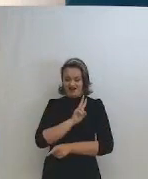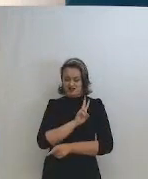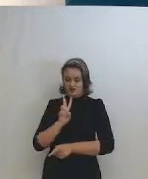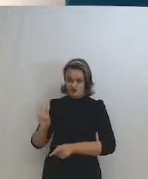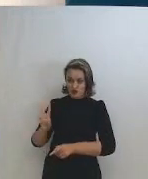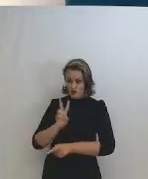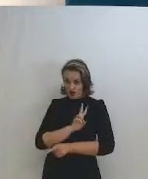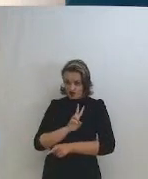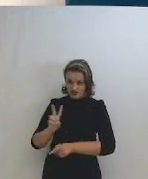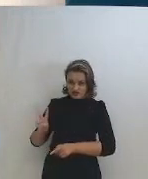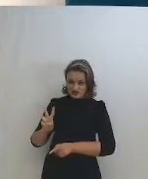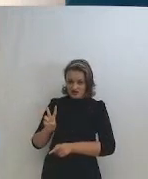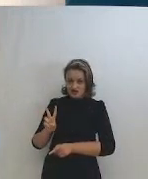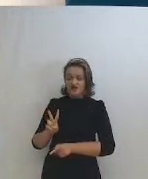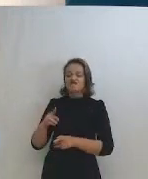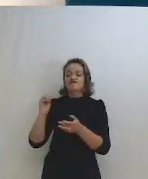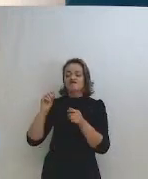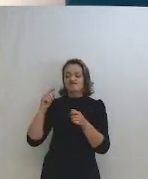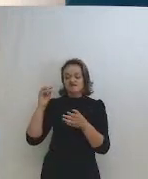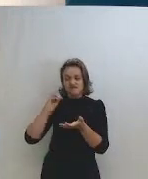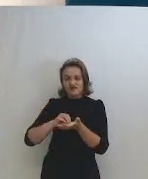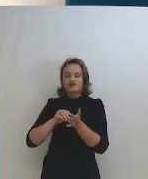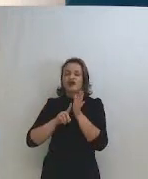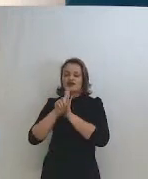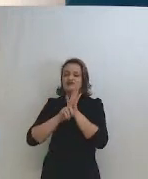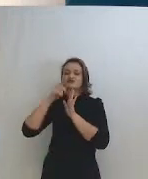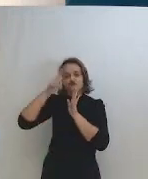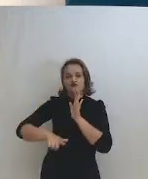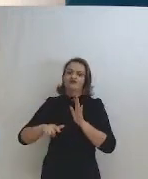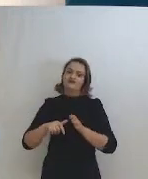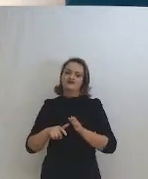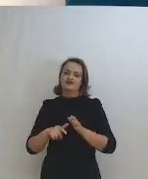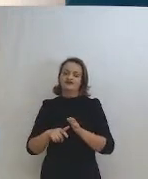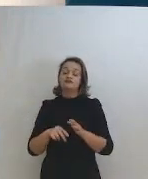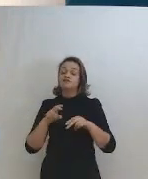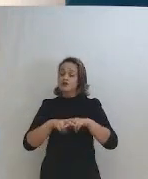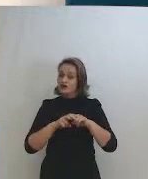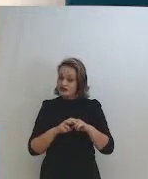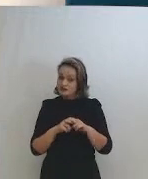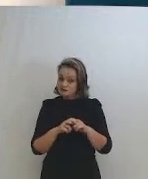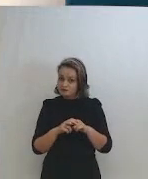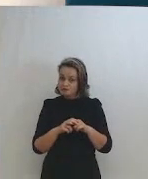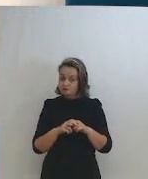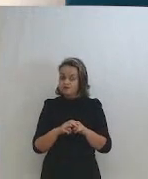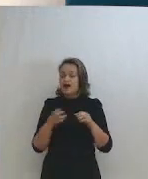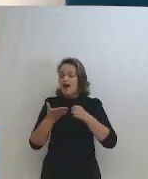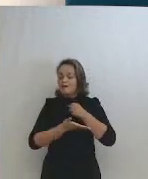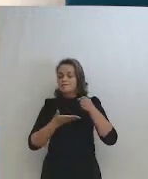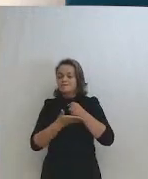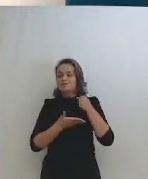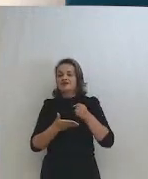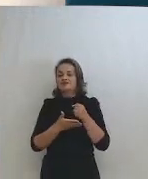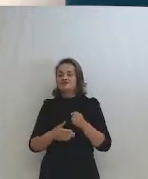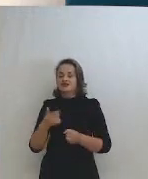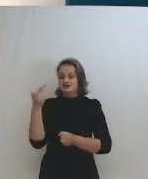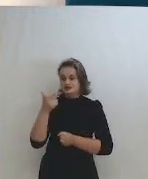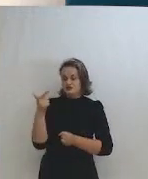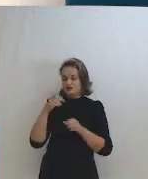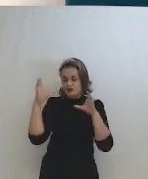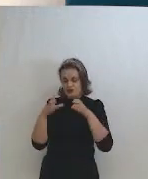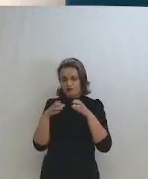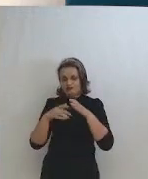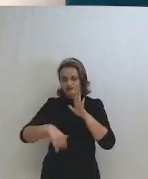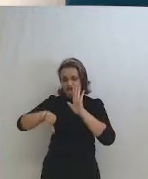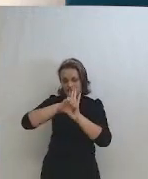da manutenção. Por essa razão, o fundamento exarado pela 2ª Câmara Criminal do Tribunal de Justiça de